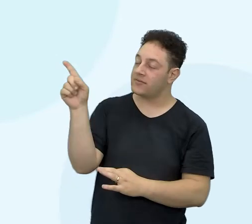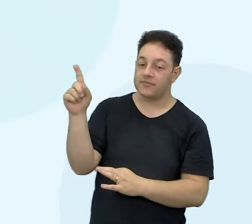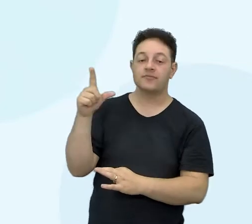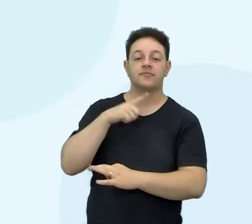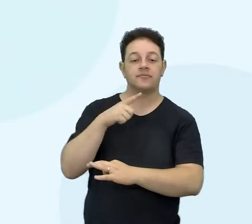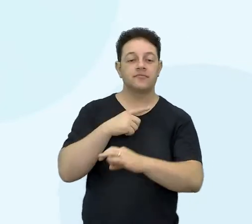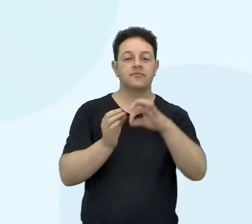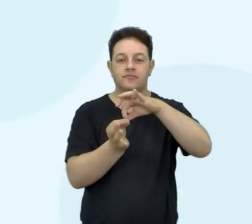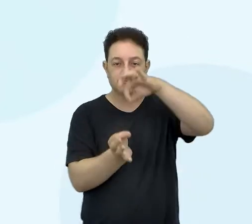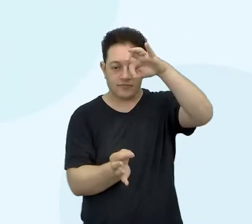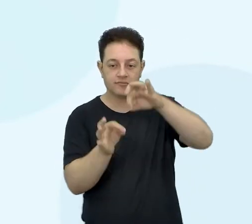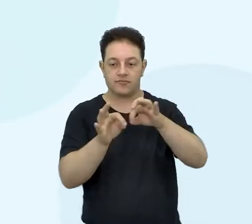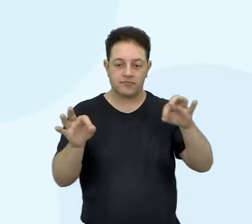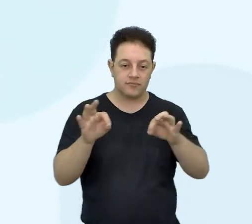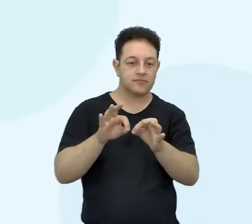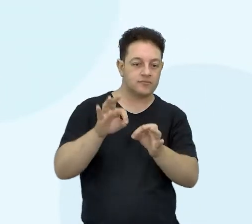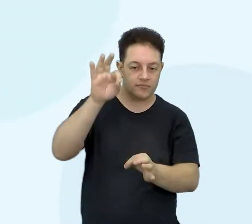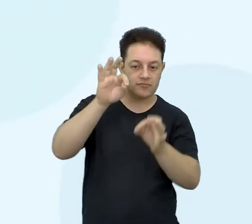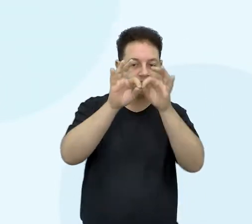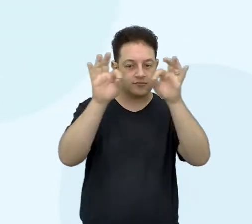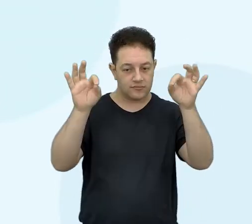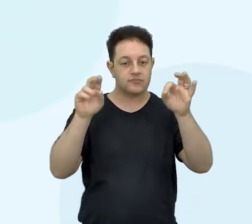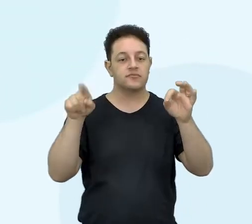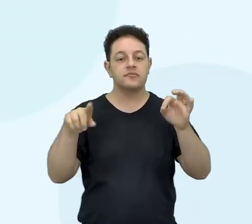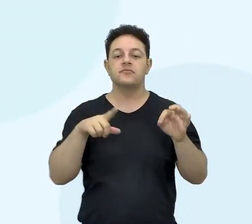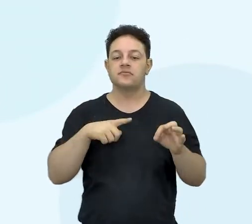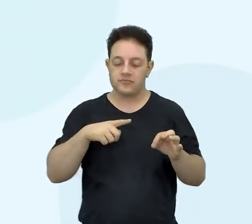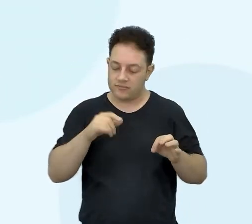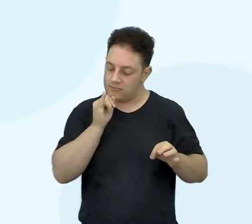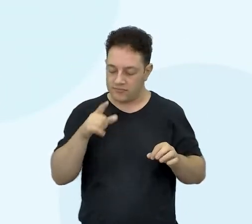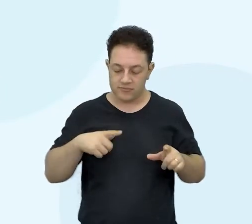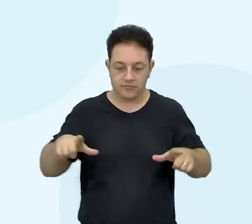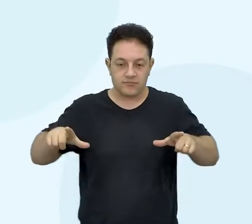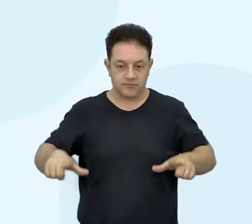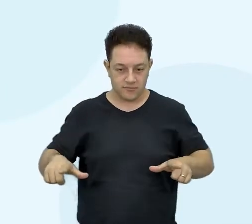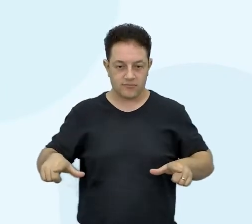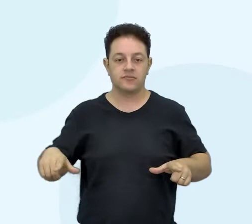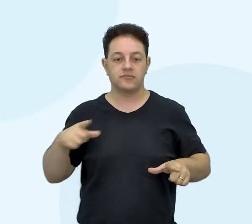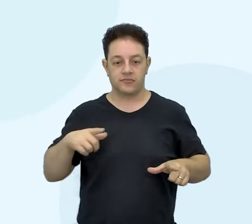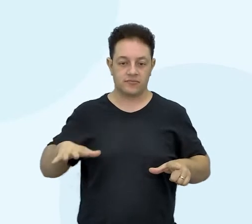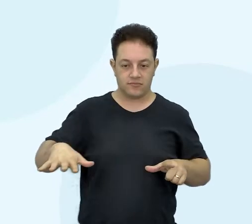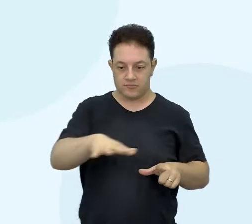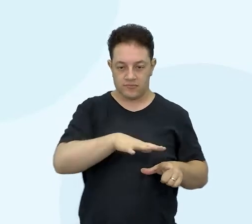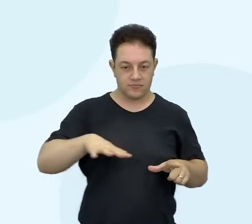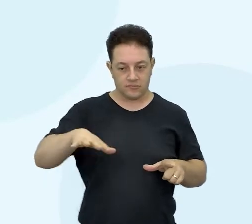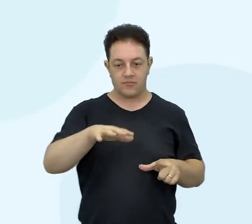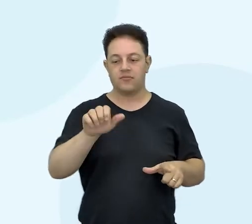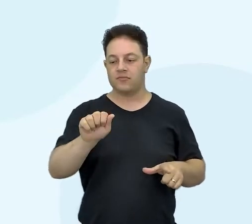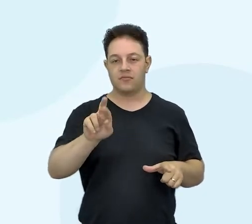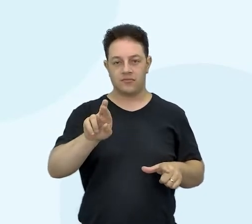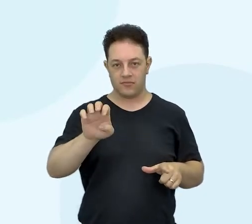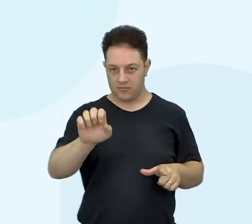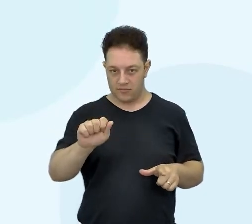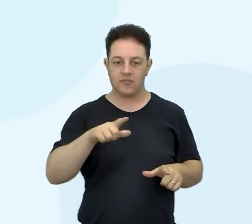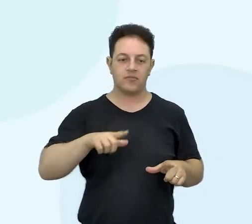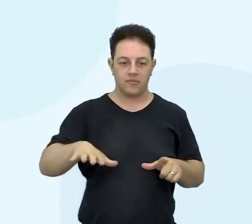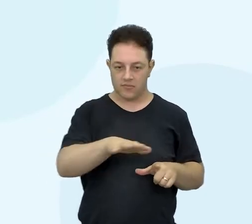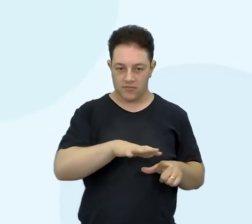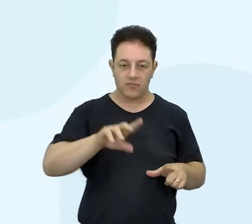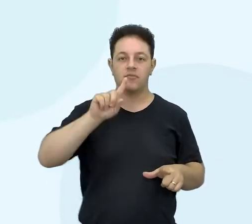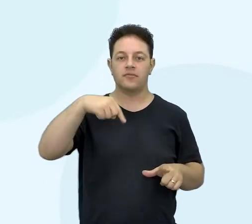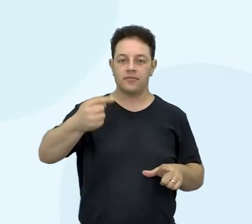uma proporcionalidade em relação ao piso, né? O piso ali tem uma área, né? A gente calcula essa área e depois